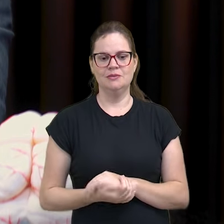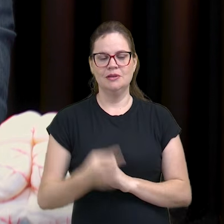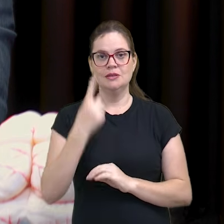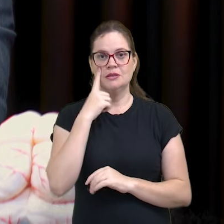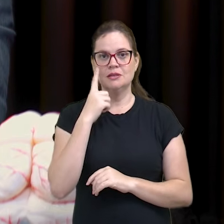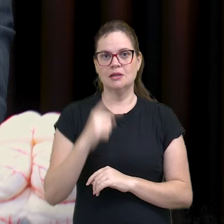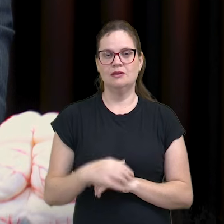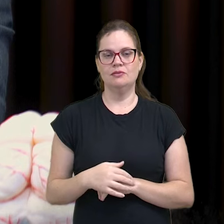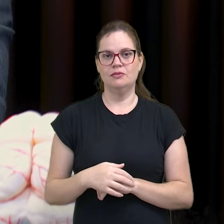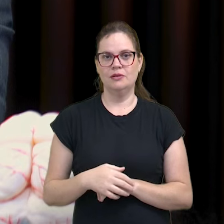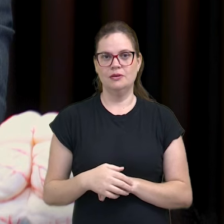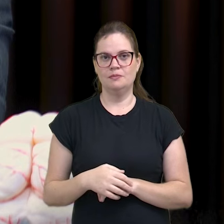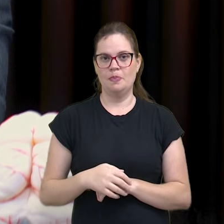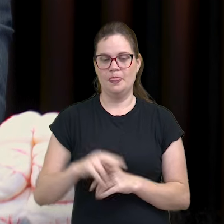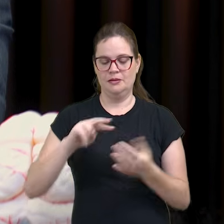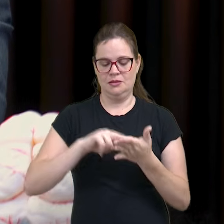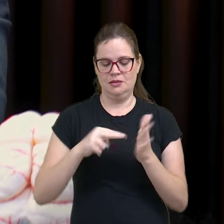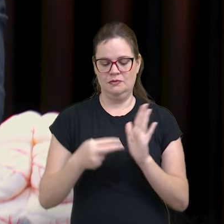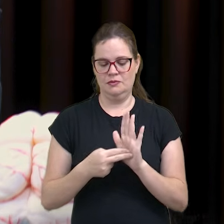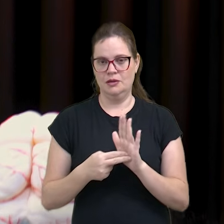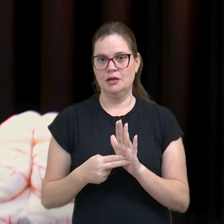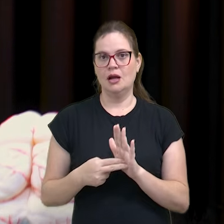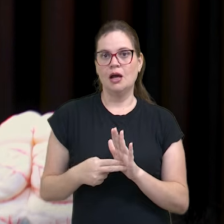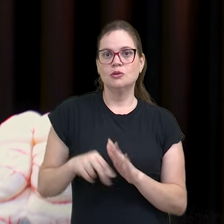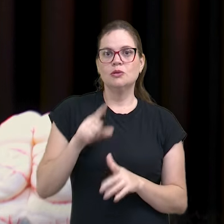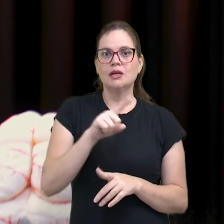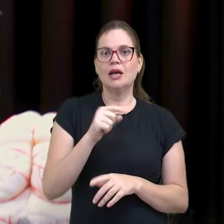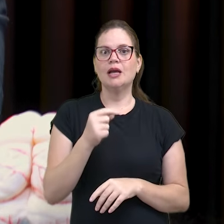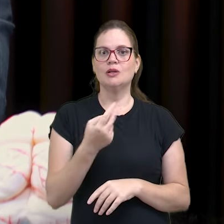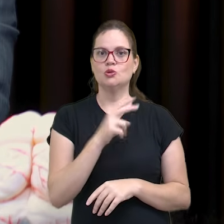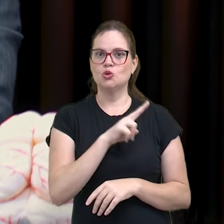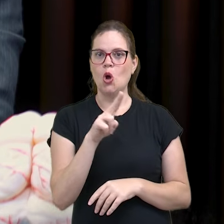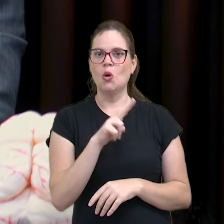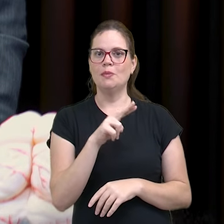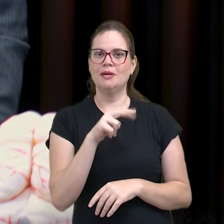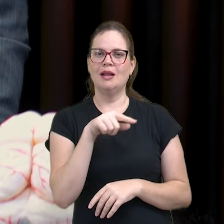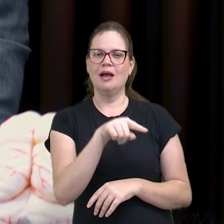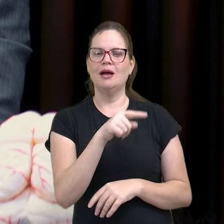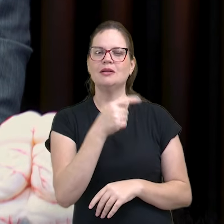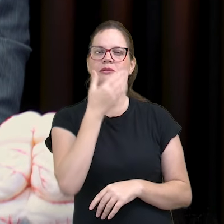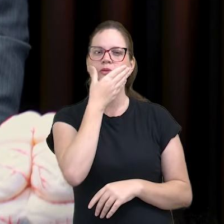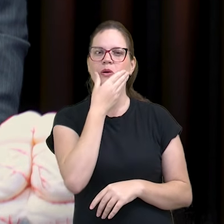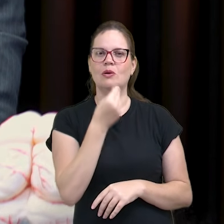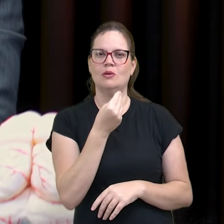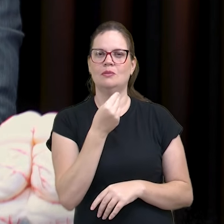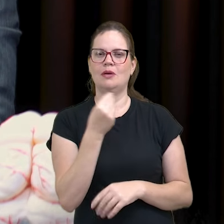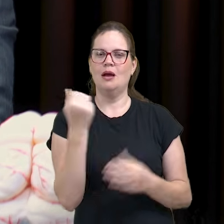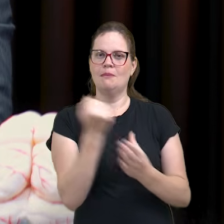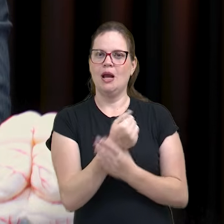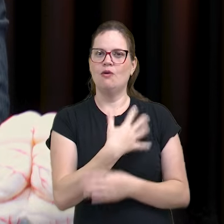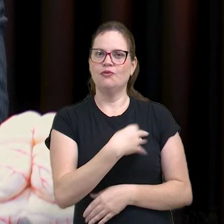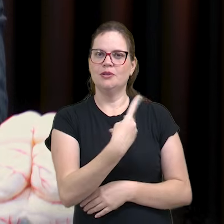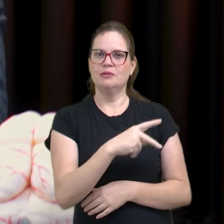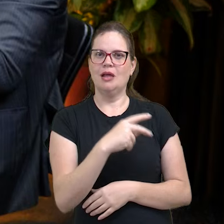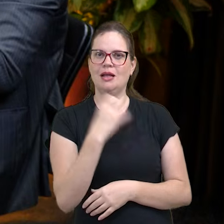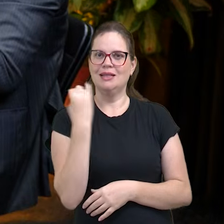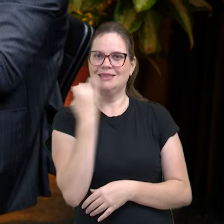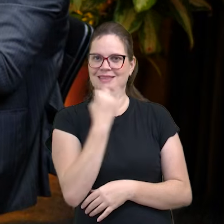interessante. O significado do nome do filho de Abraão,